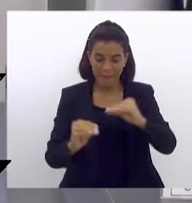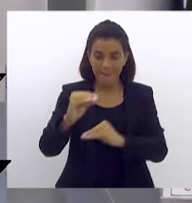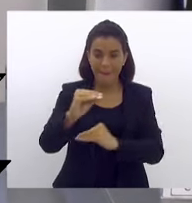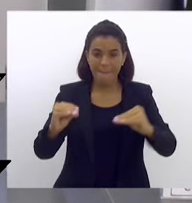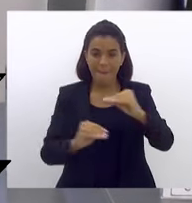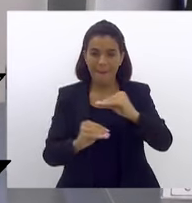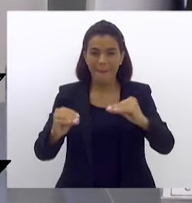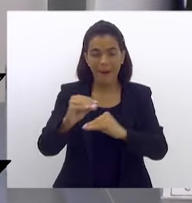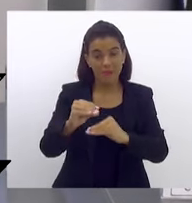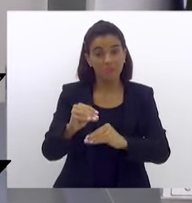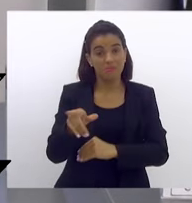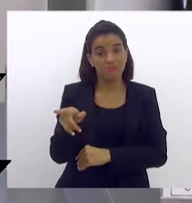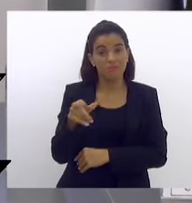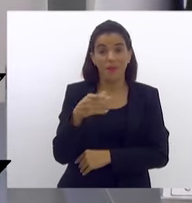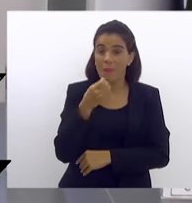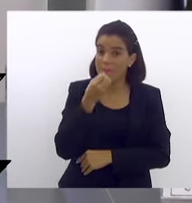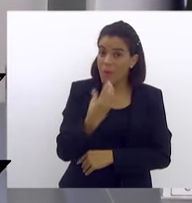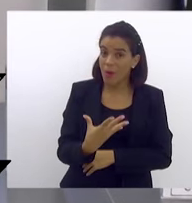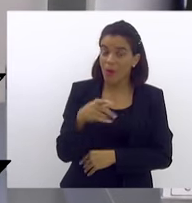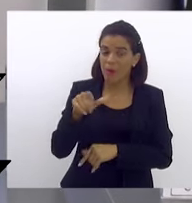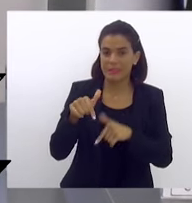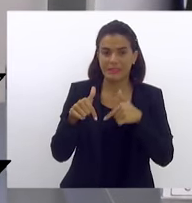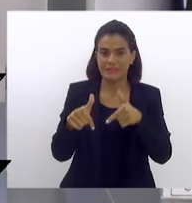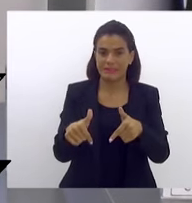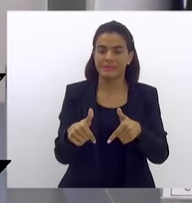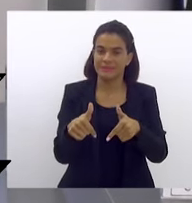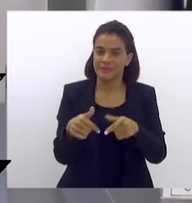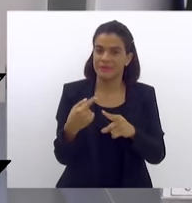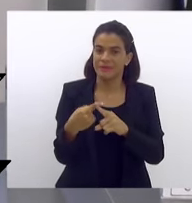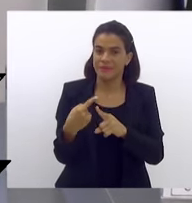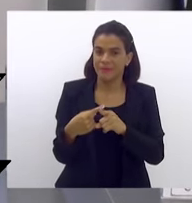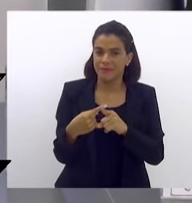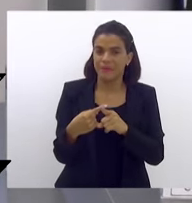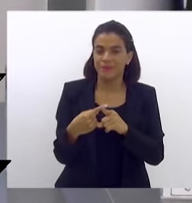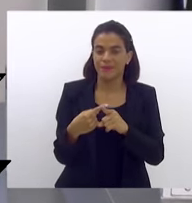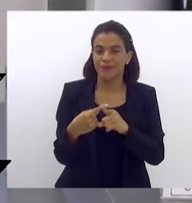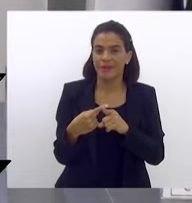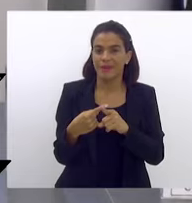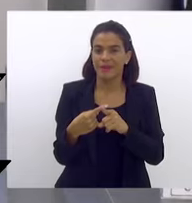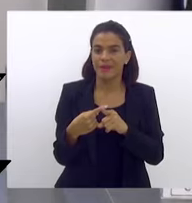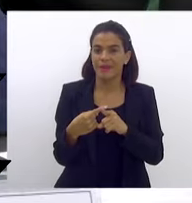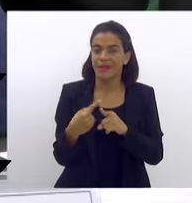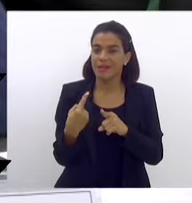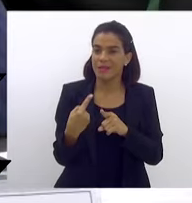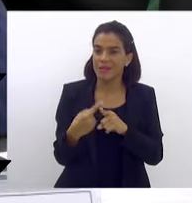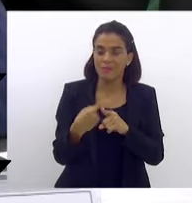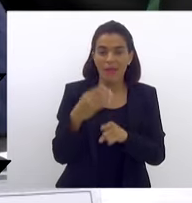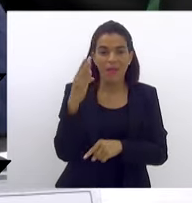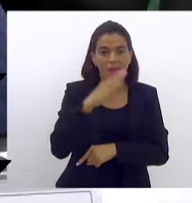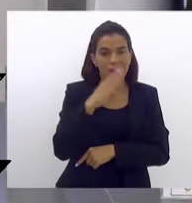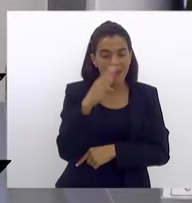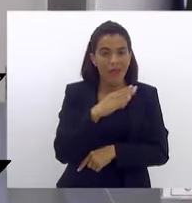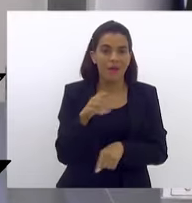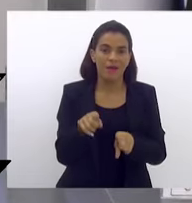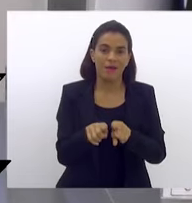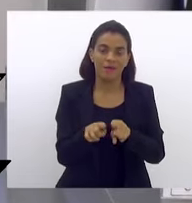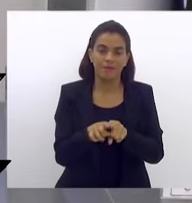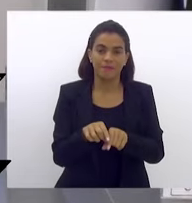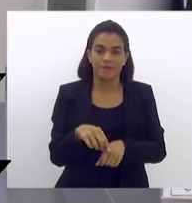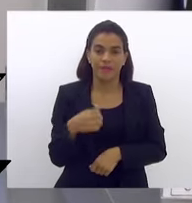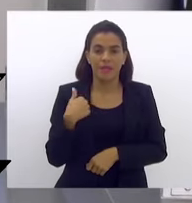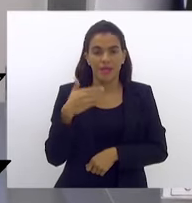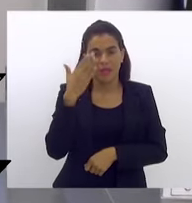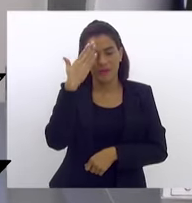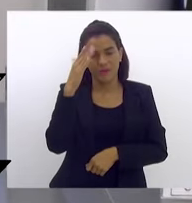eu além de tudo muito hábil essa iniciativa porque lógico foi foi inteligente Cap eu sei que o senhor não tem